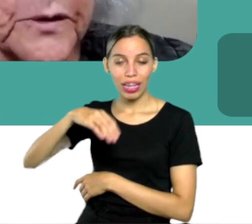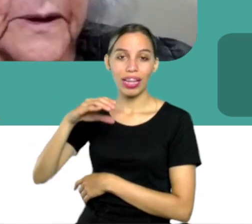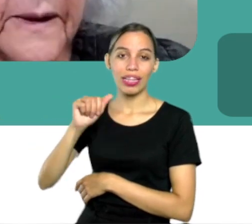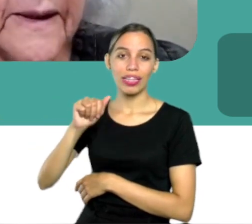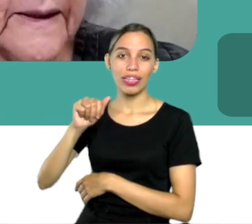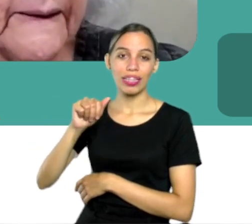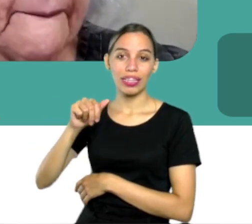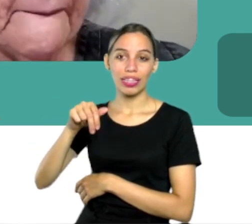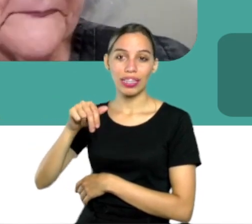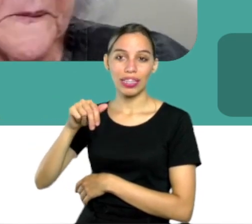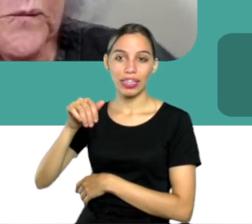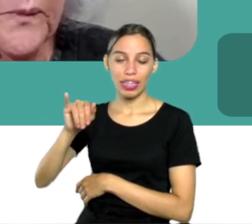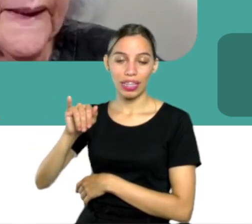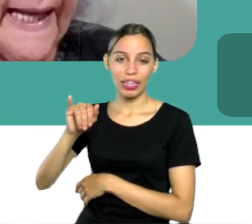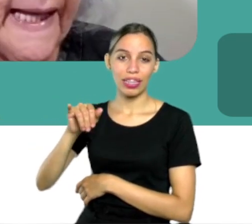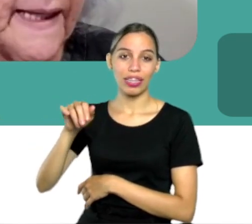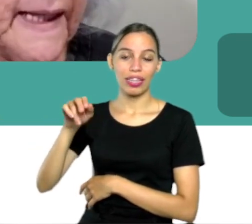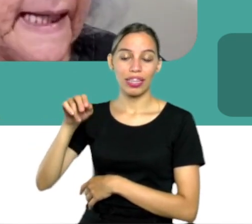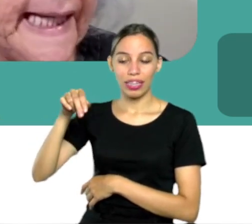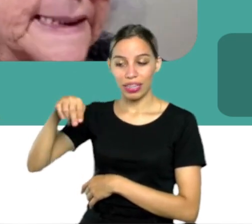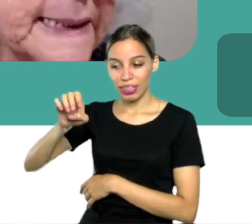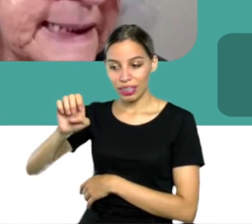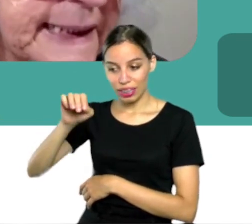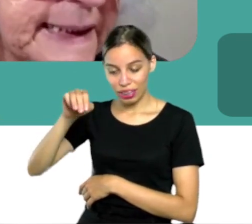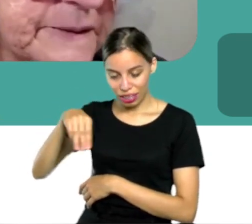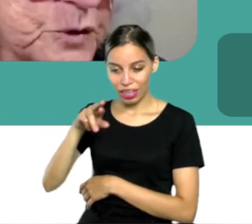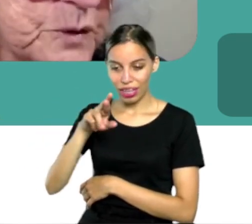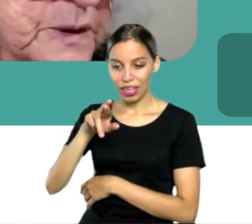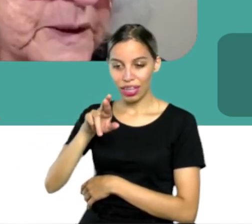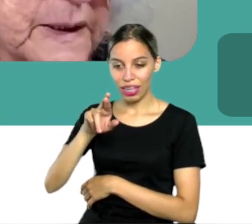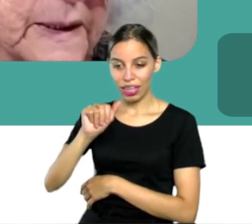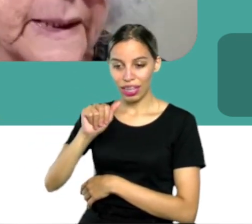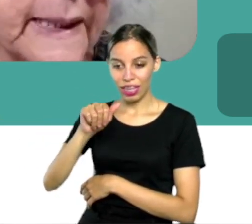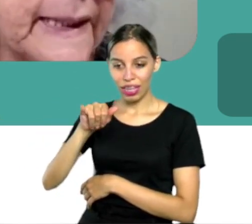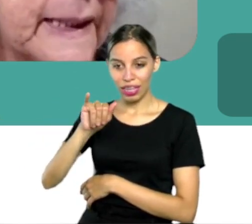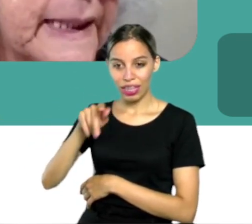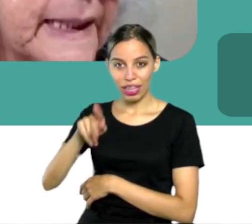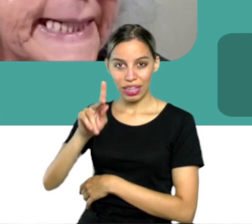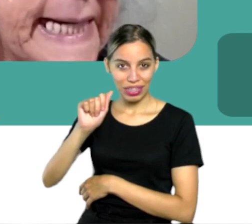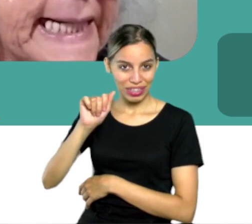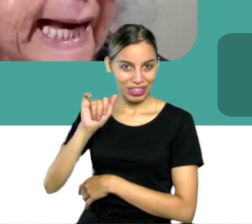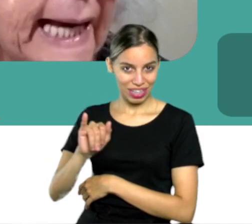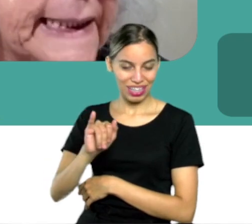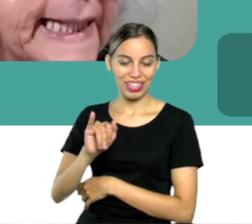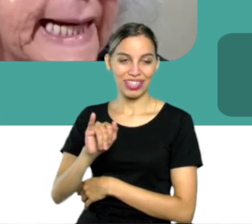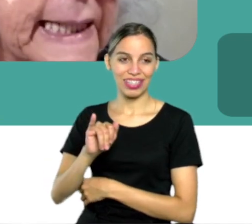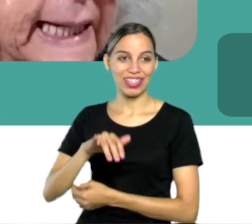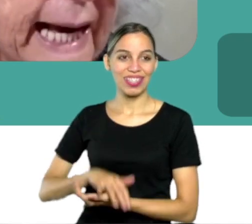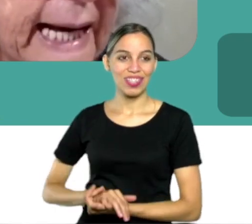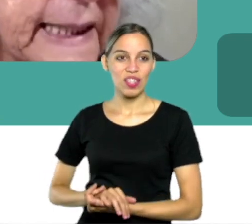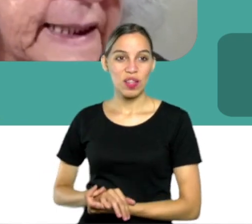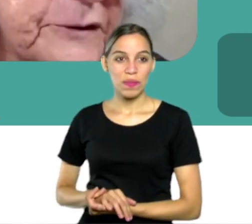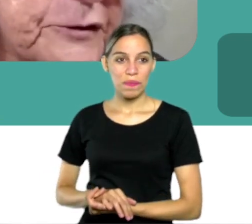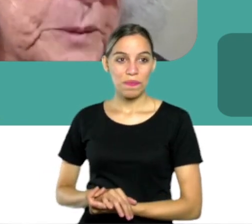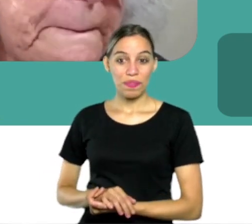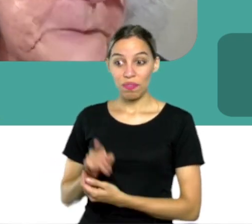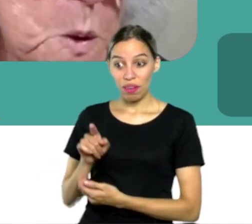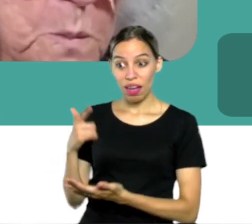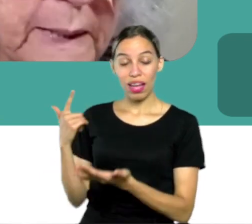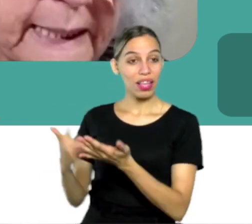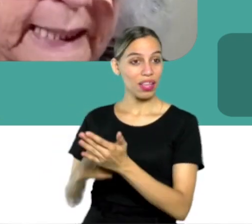desse livro. Para a gente, fala um pouco. Esse livro, Nem Cai Nem Haikai, ele